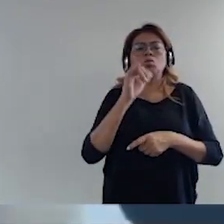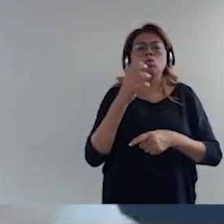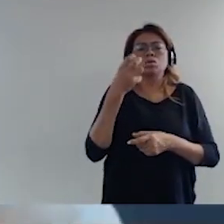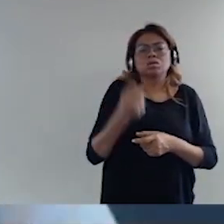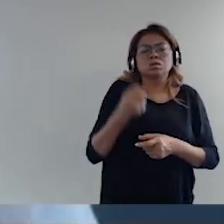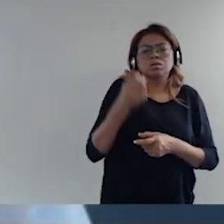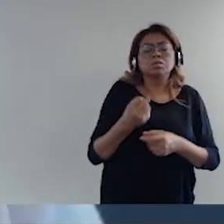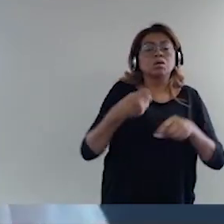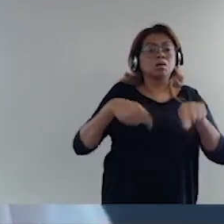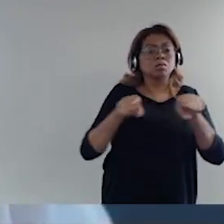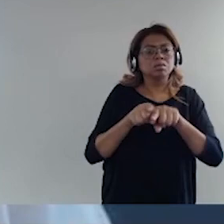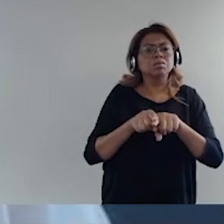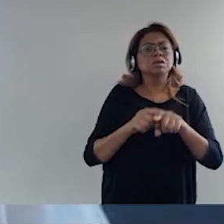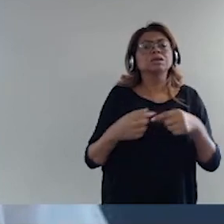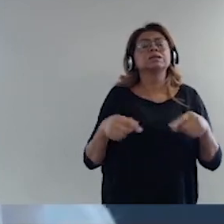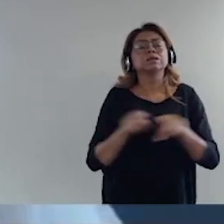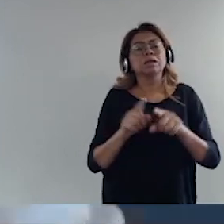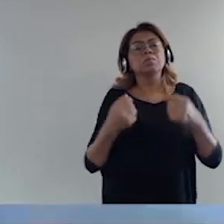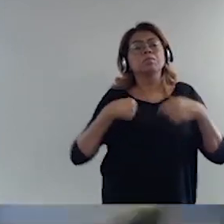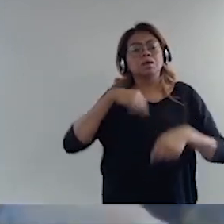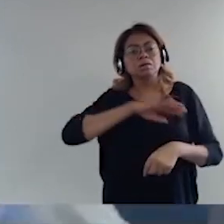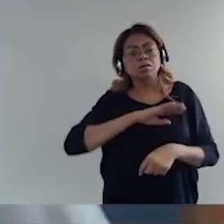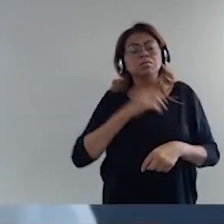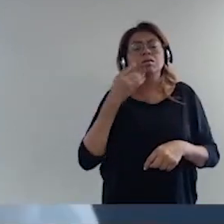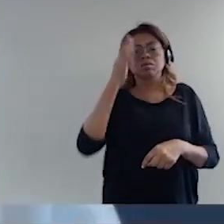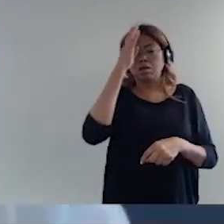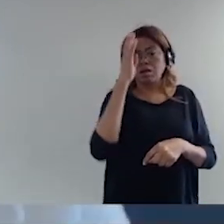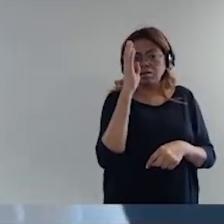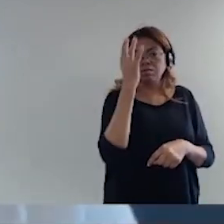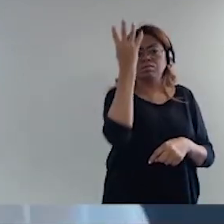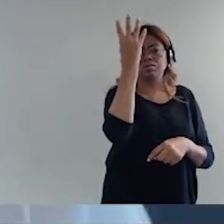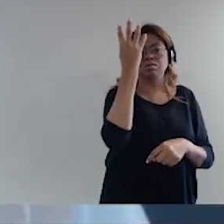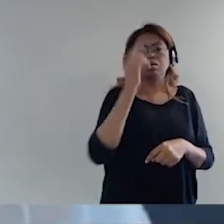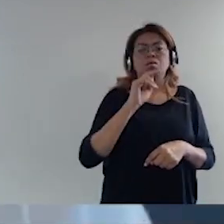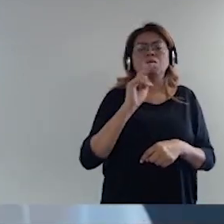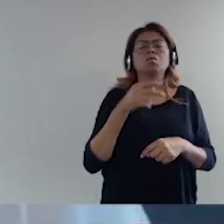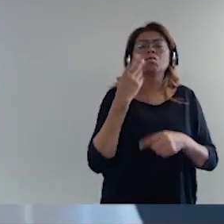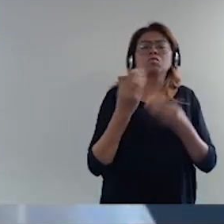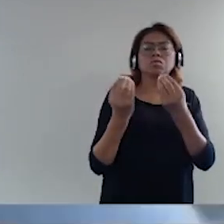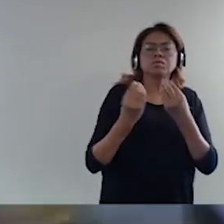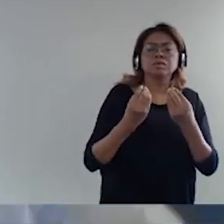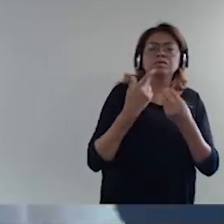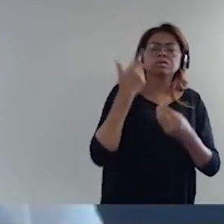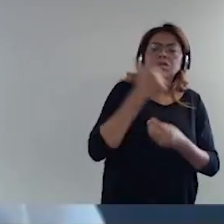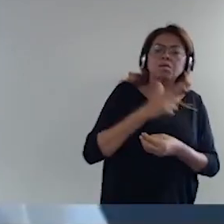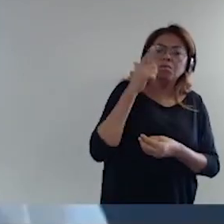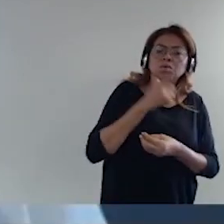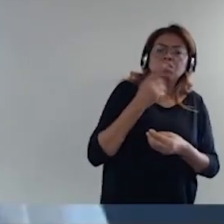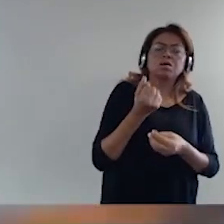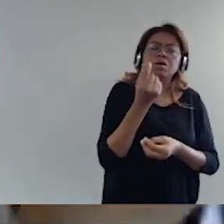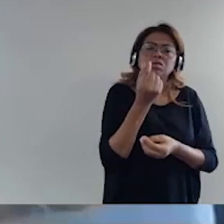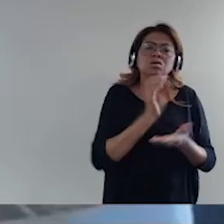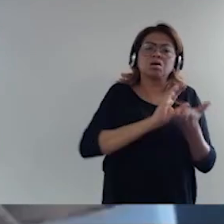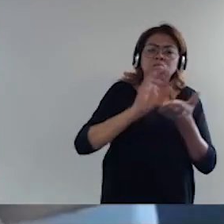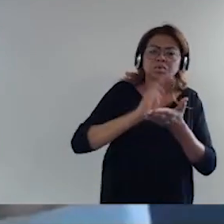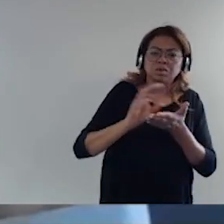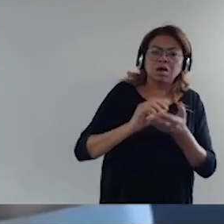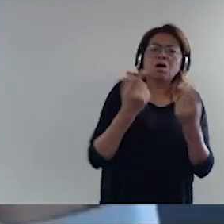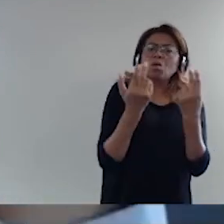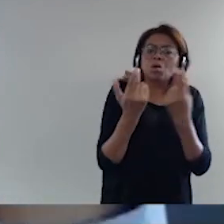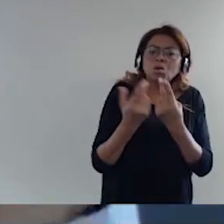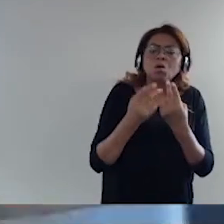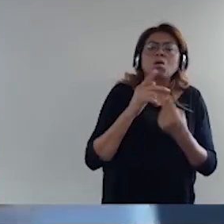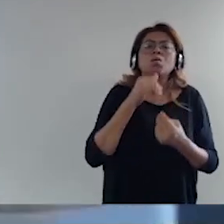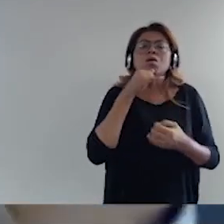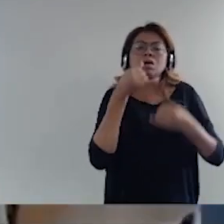a base herança, na medida que resolve, não é, os ganhos de capital com a morte, como se a